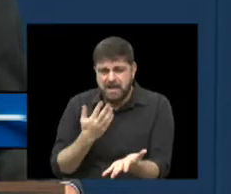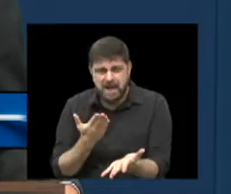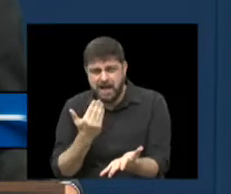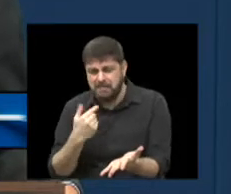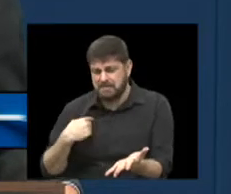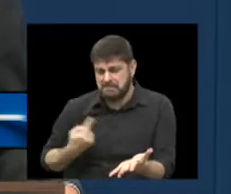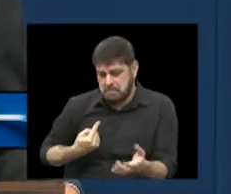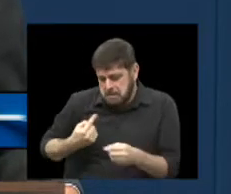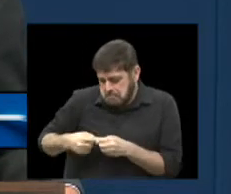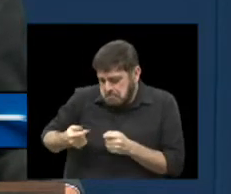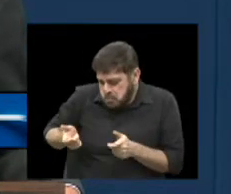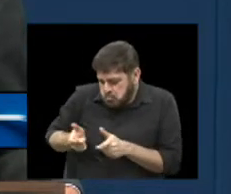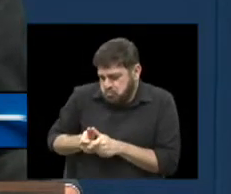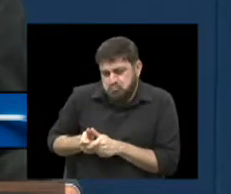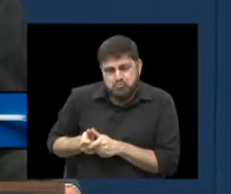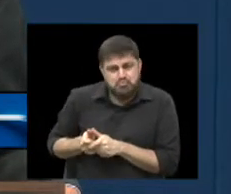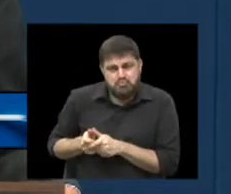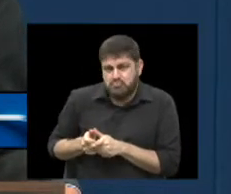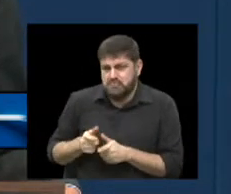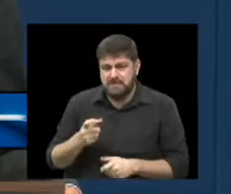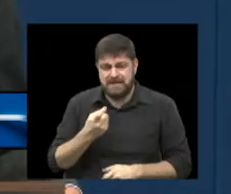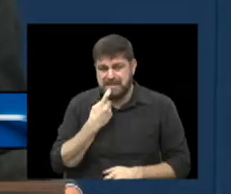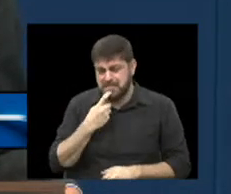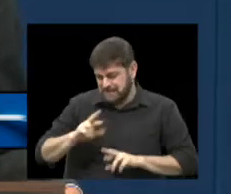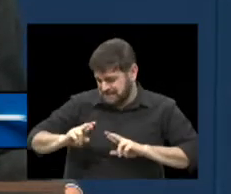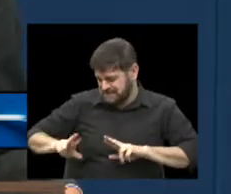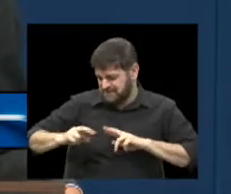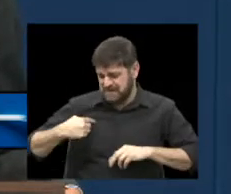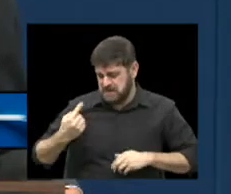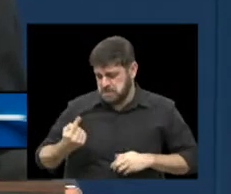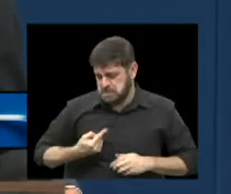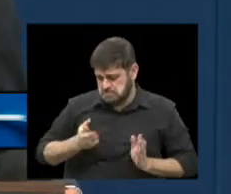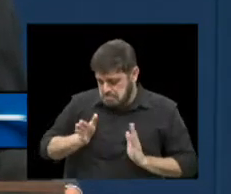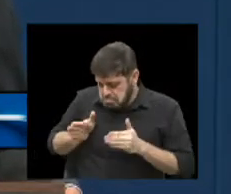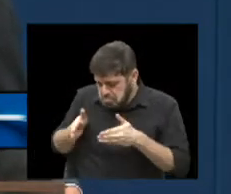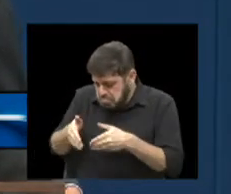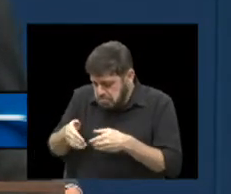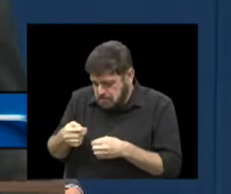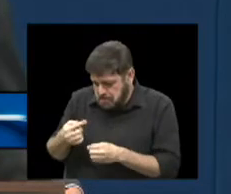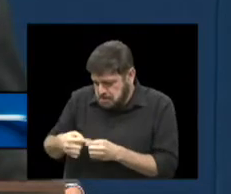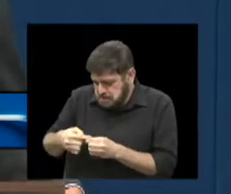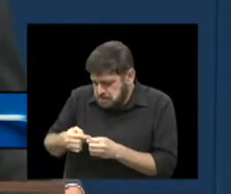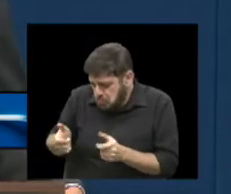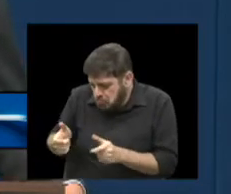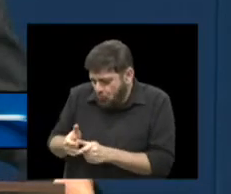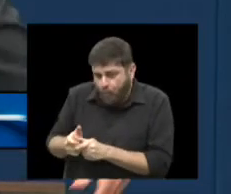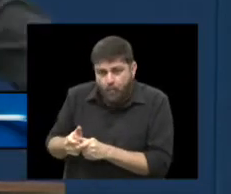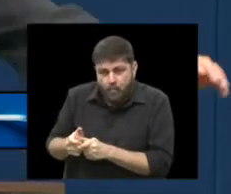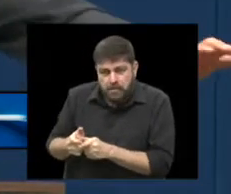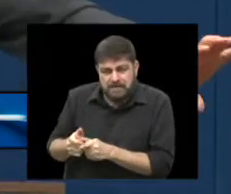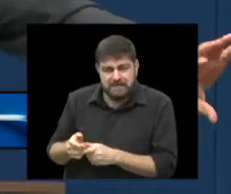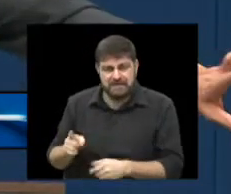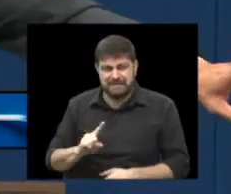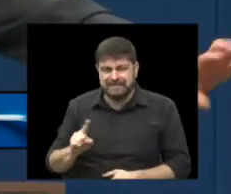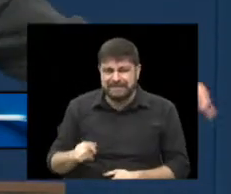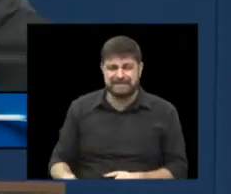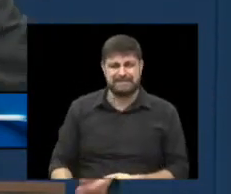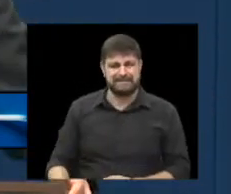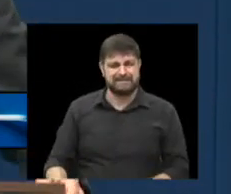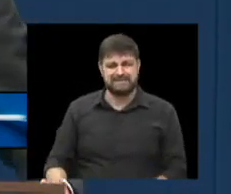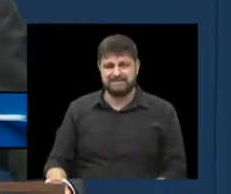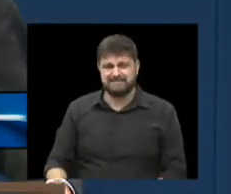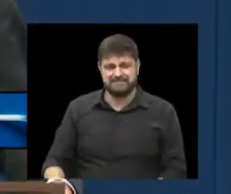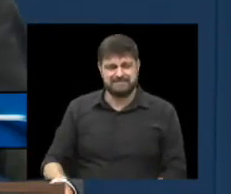uma província. Nós não podemos legislar olhando Campinas como uma província, como uma cidade